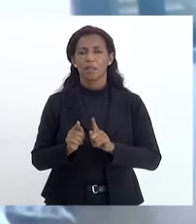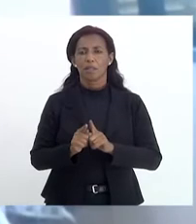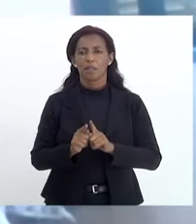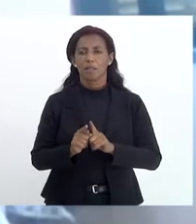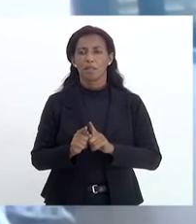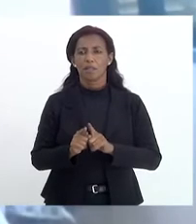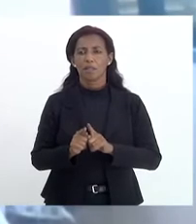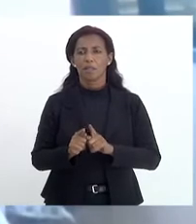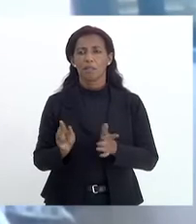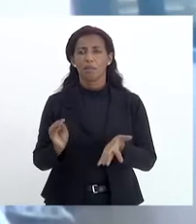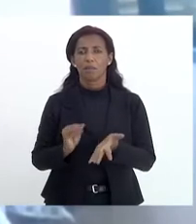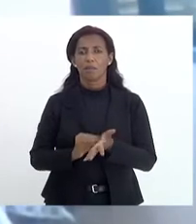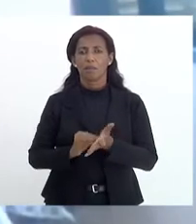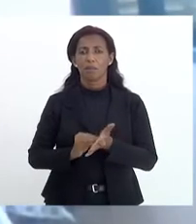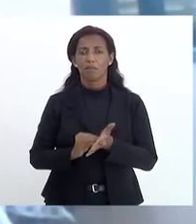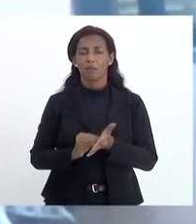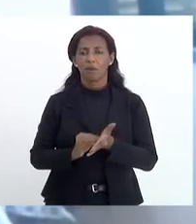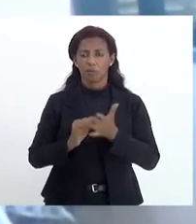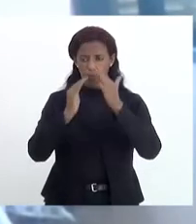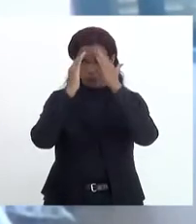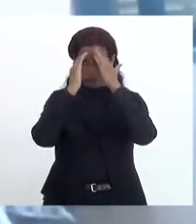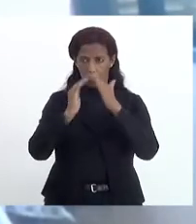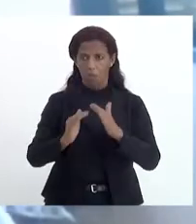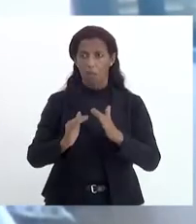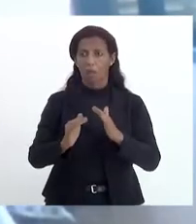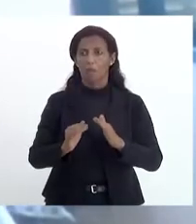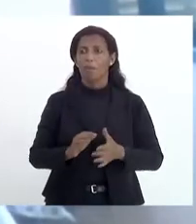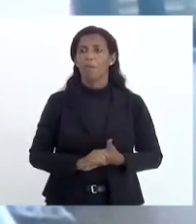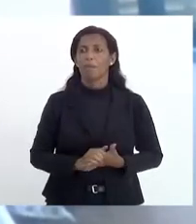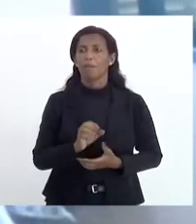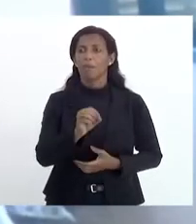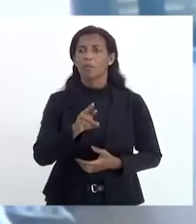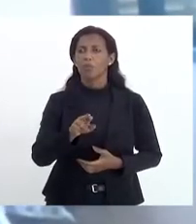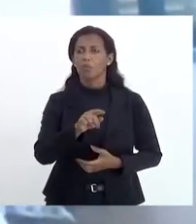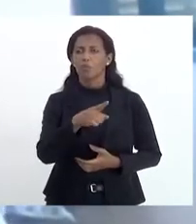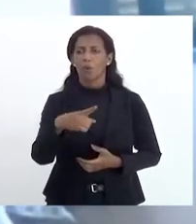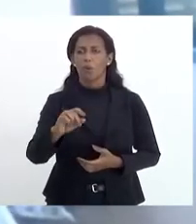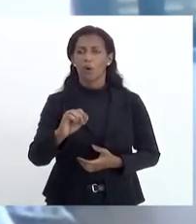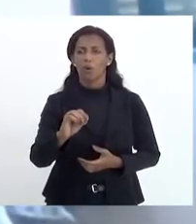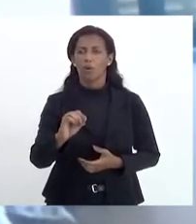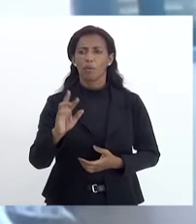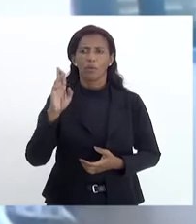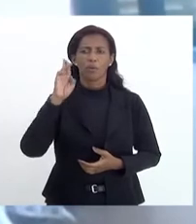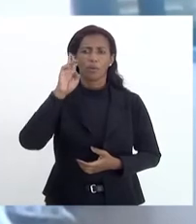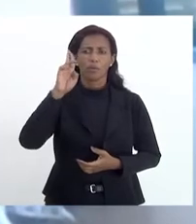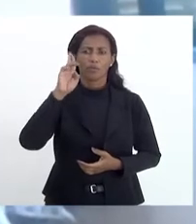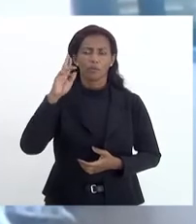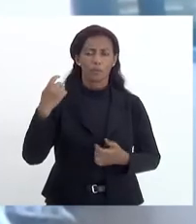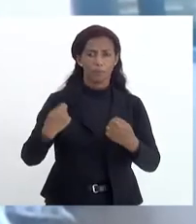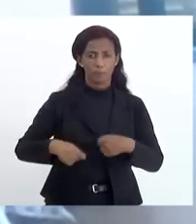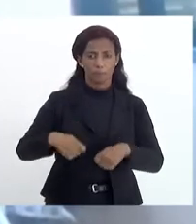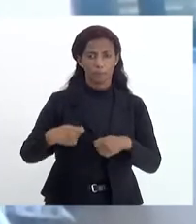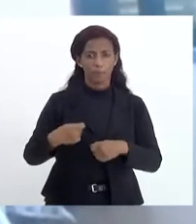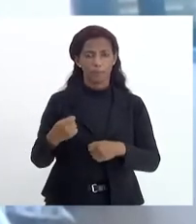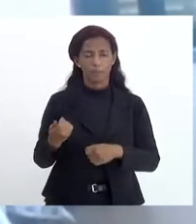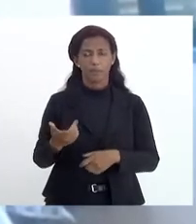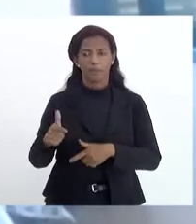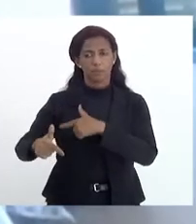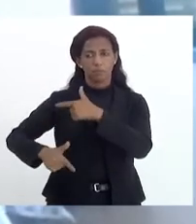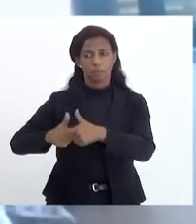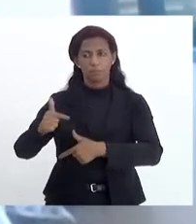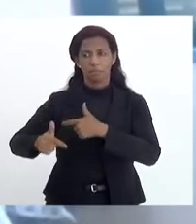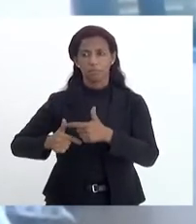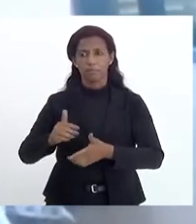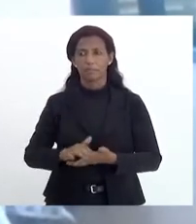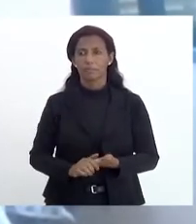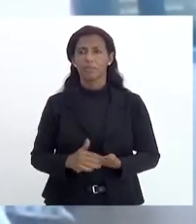grande delicadeza. Mas isso, o órgão, ele quer se pronunciar sobre isso. Eu expliquei isso para a deputada Célia,